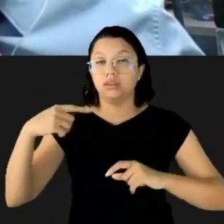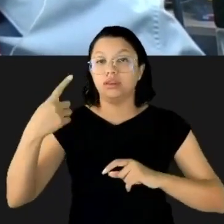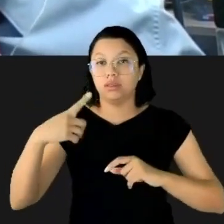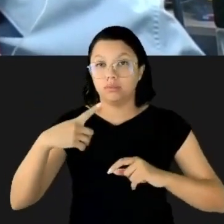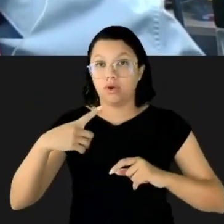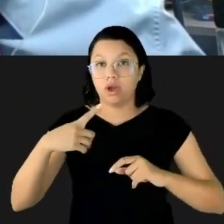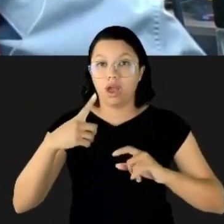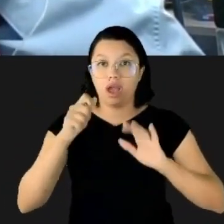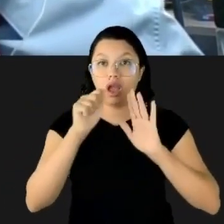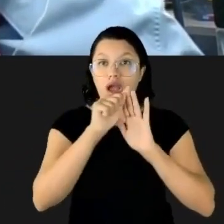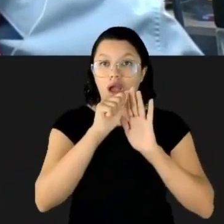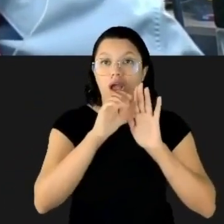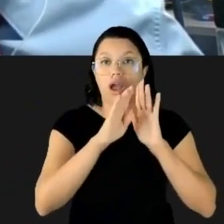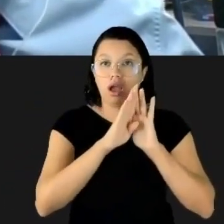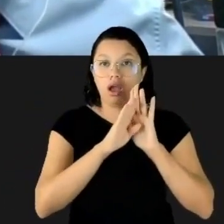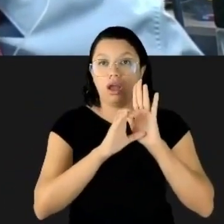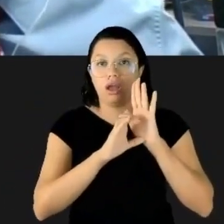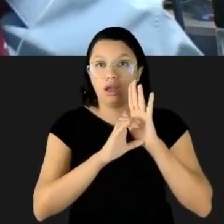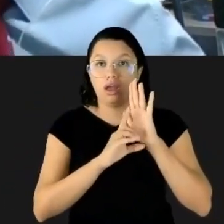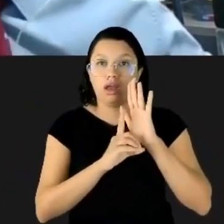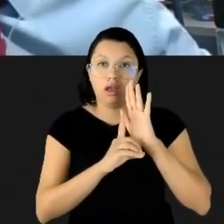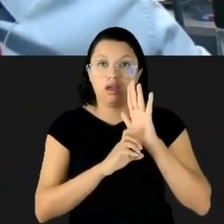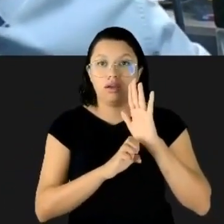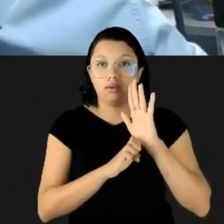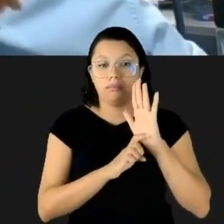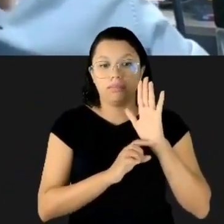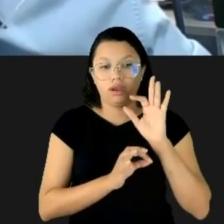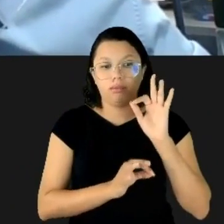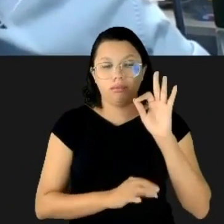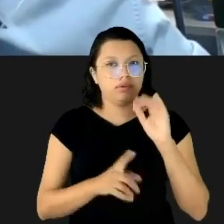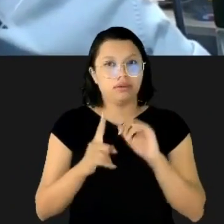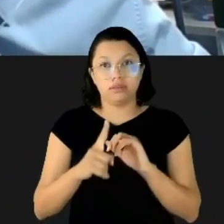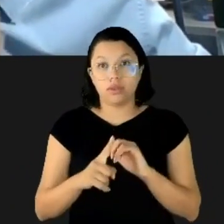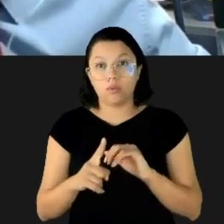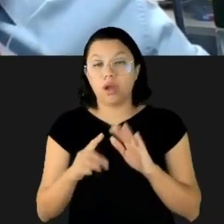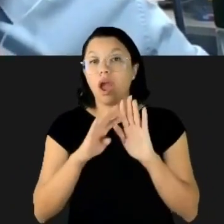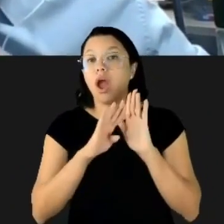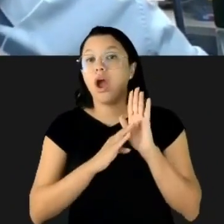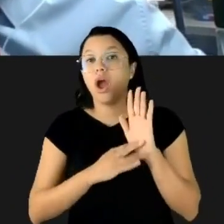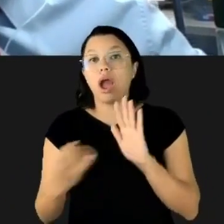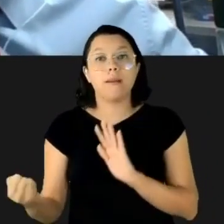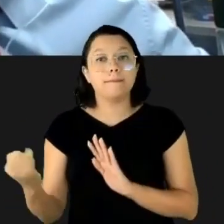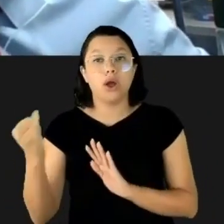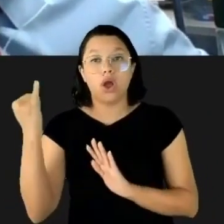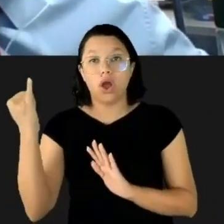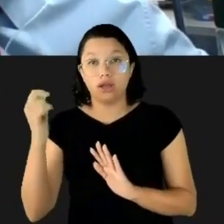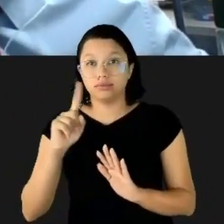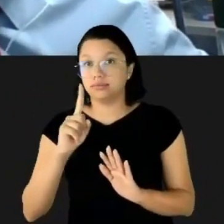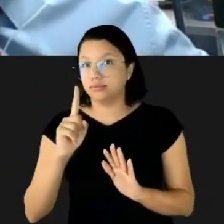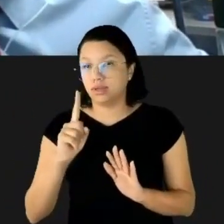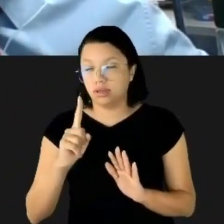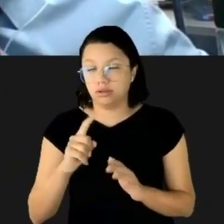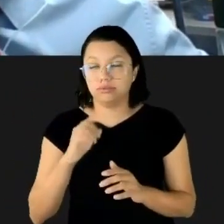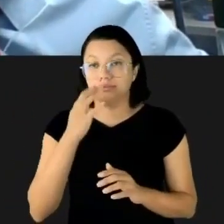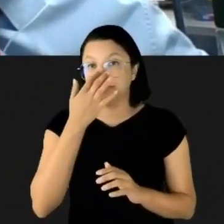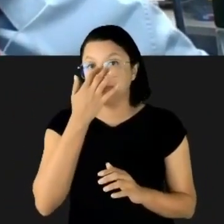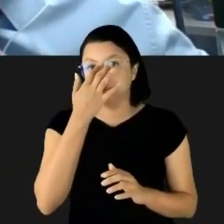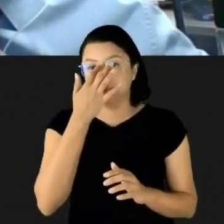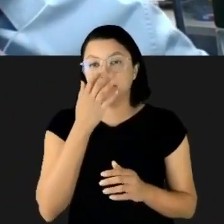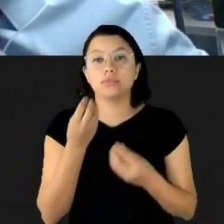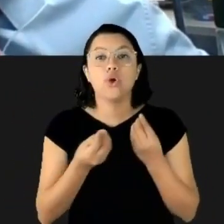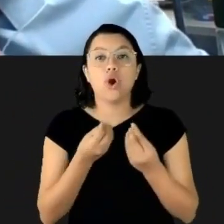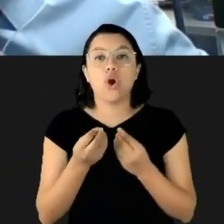pela ordem alfabética mas não pela ordem de importância de relevância de como como que cada